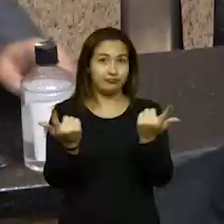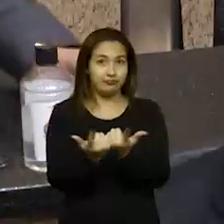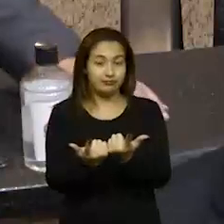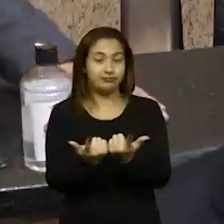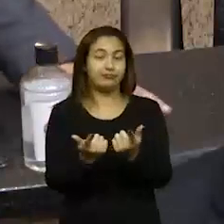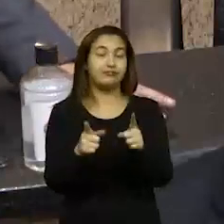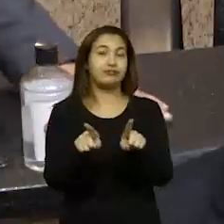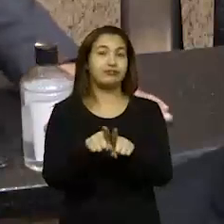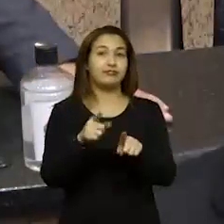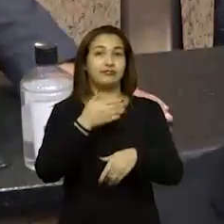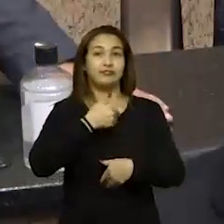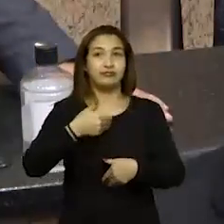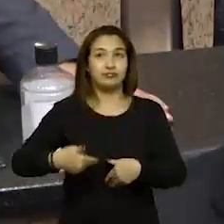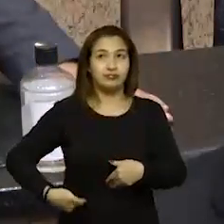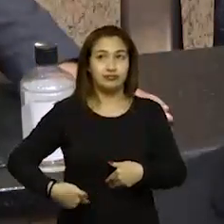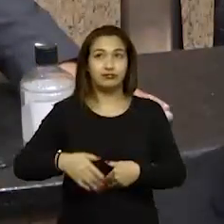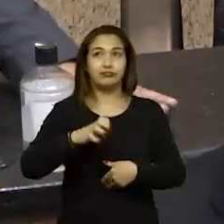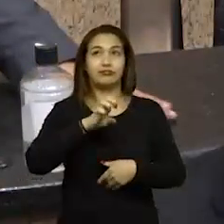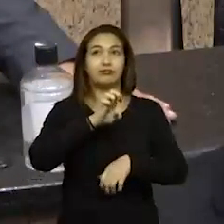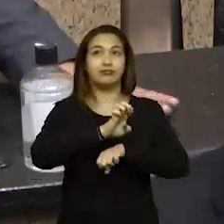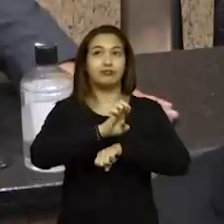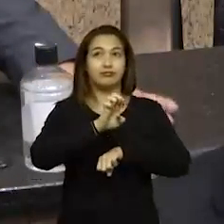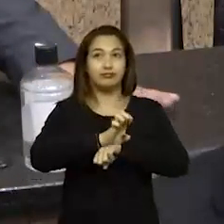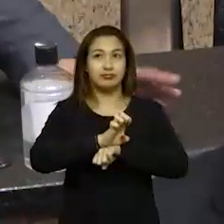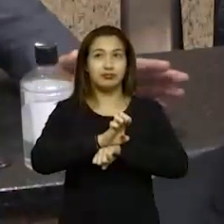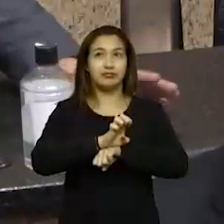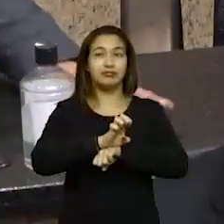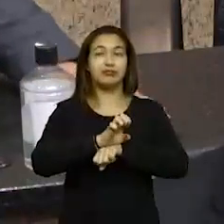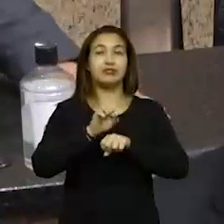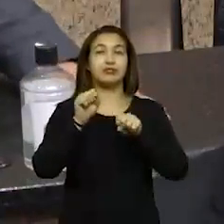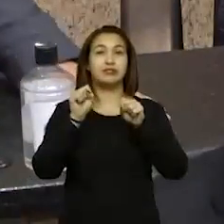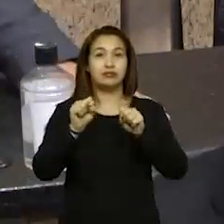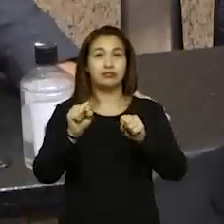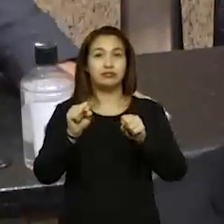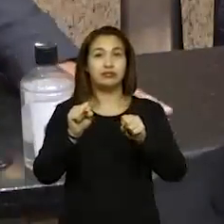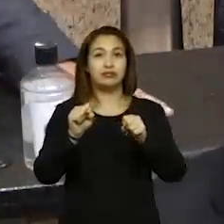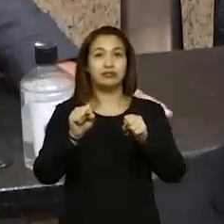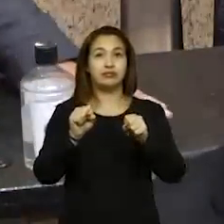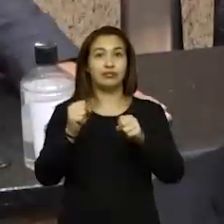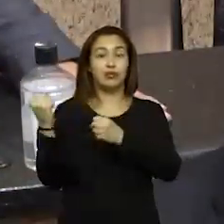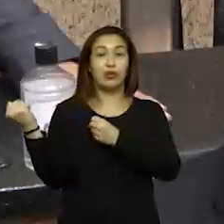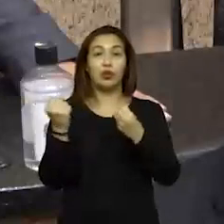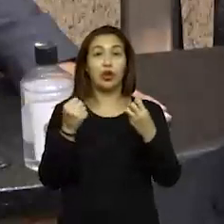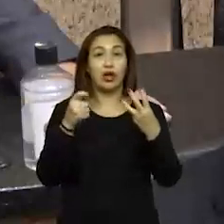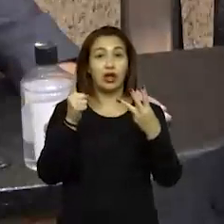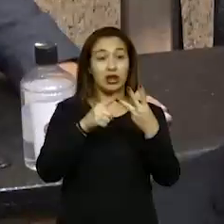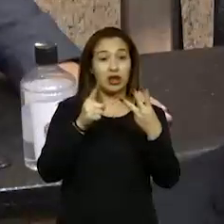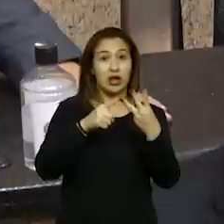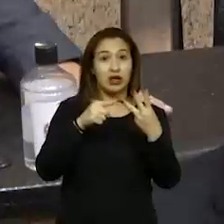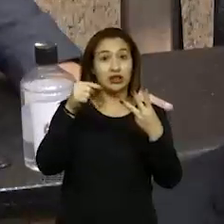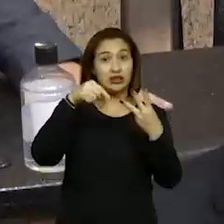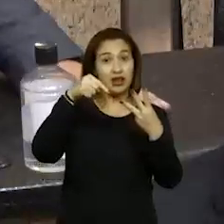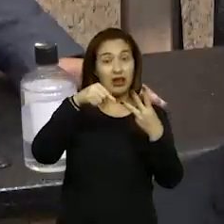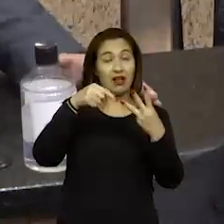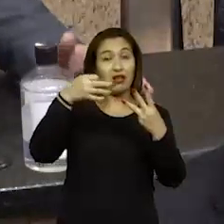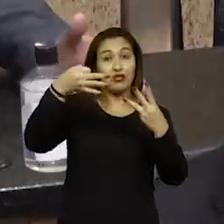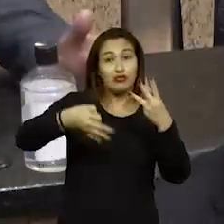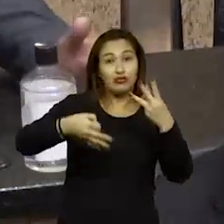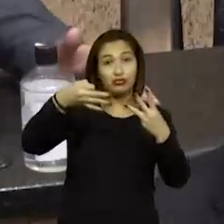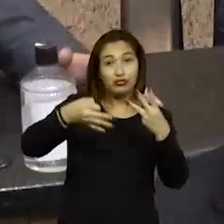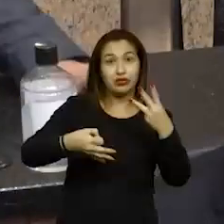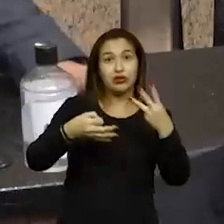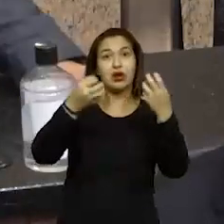o governo do Estado, chegue ao terceiro poder, né, e fala, judiciário, catarinenses